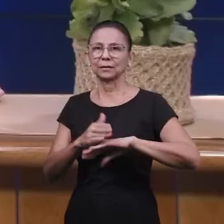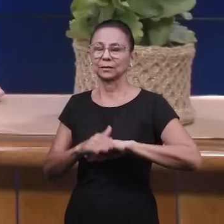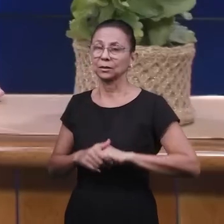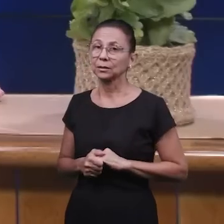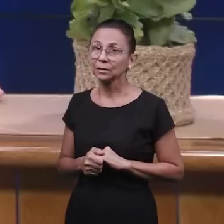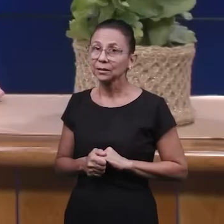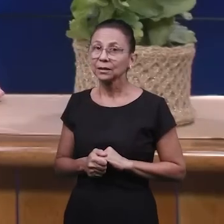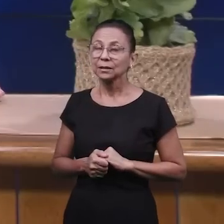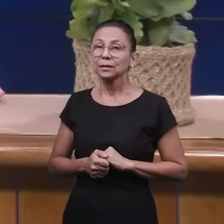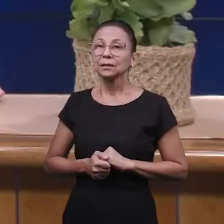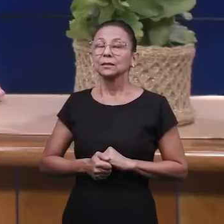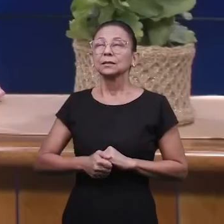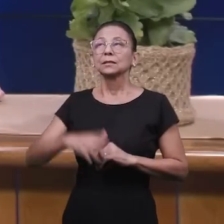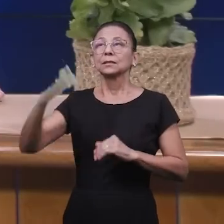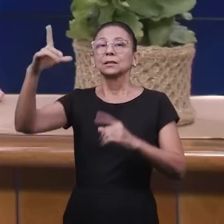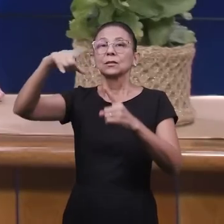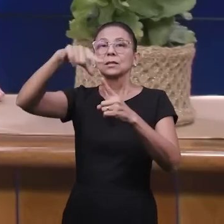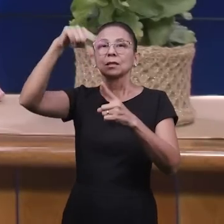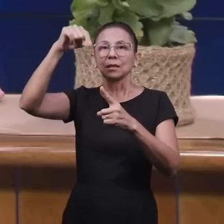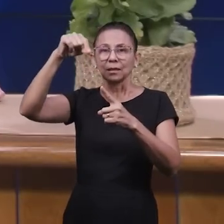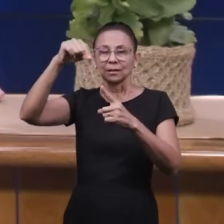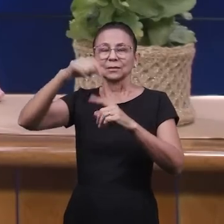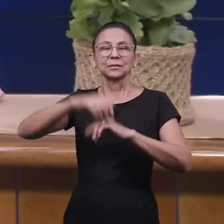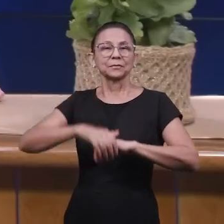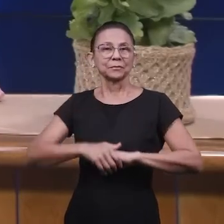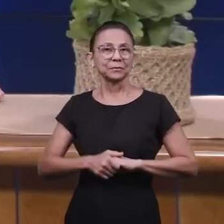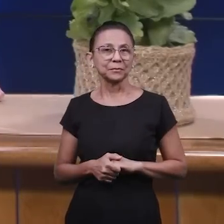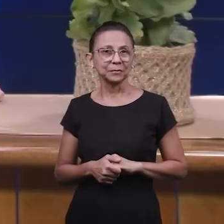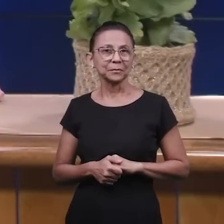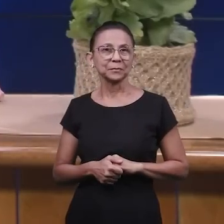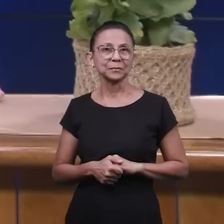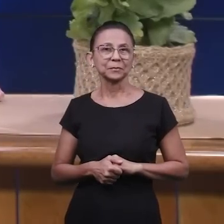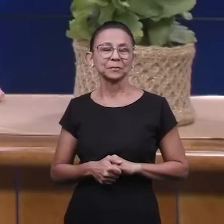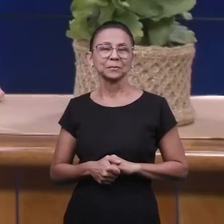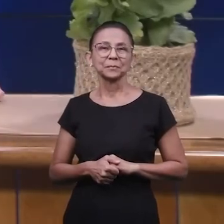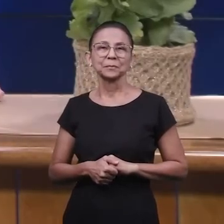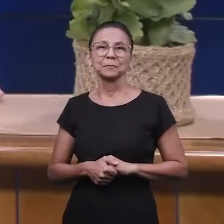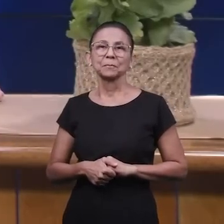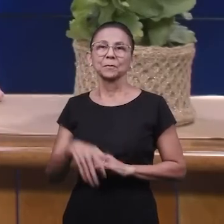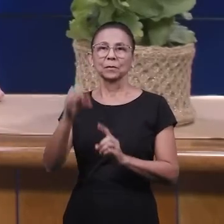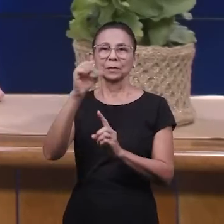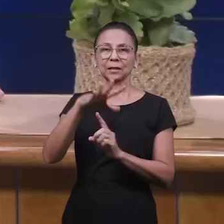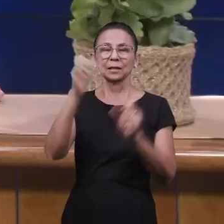nome do Senhor por essa maravilhosa e grandiosa salvação.